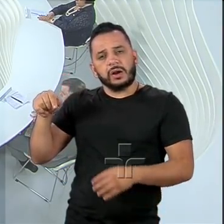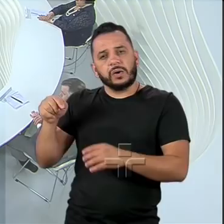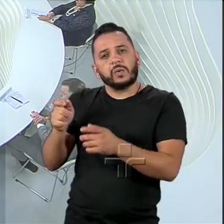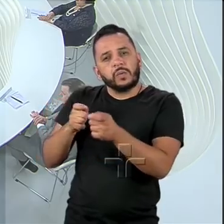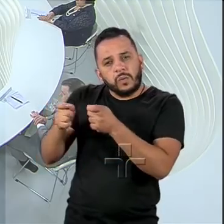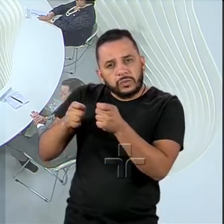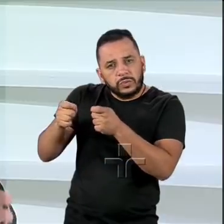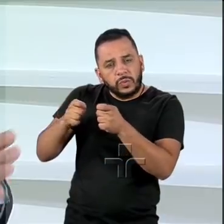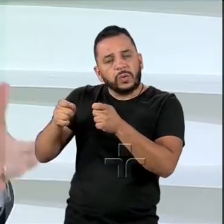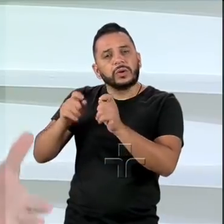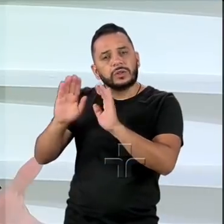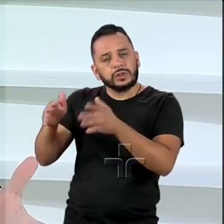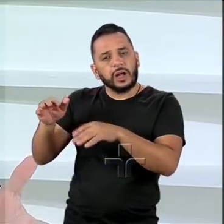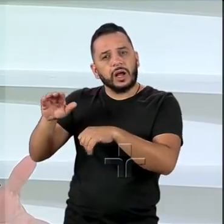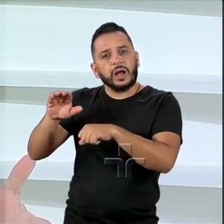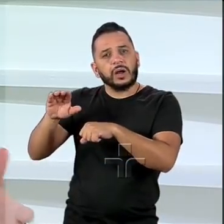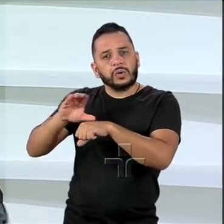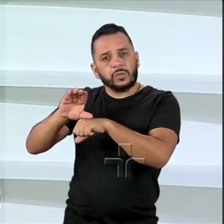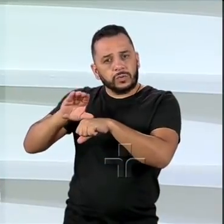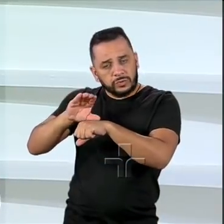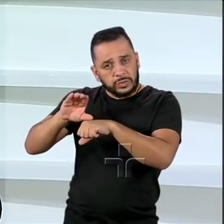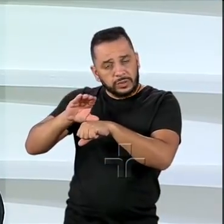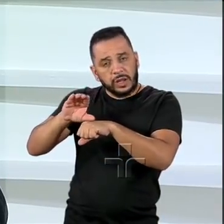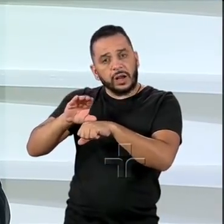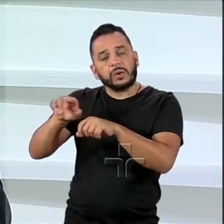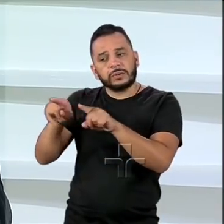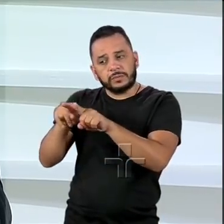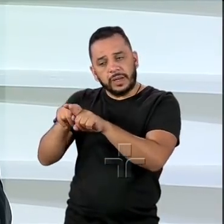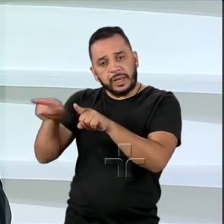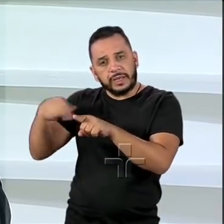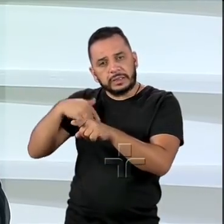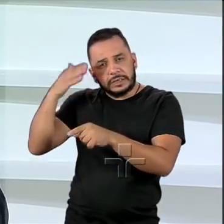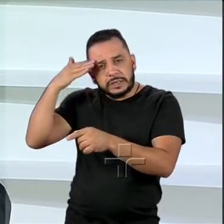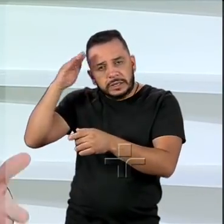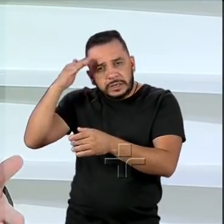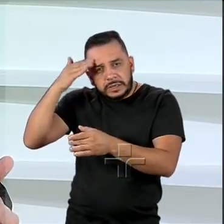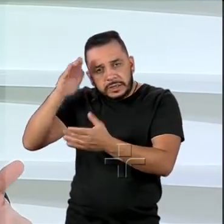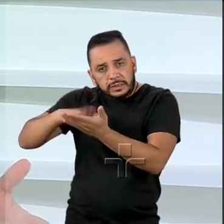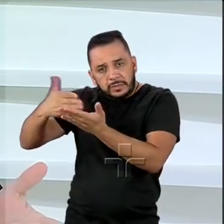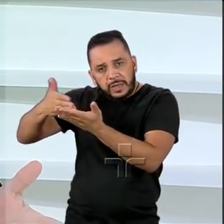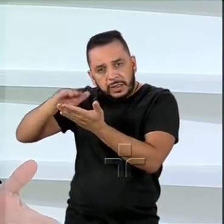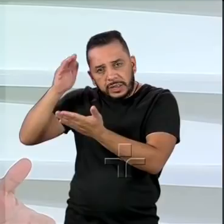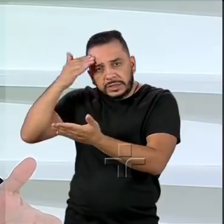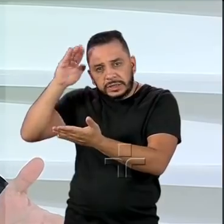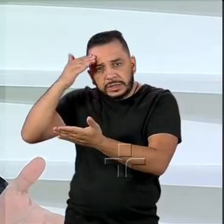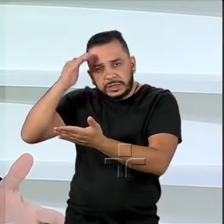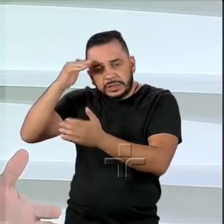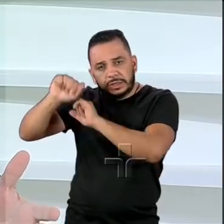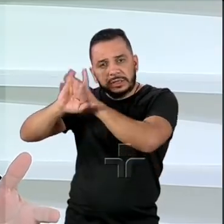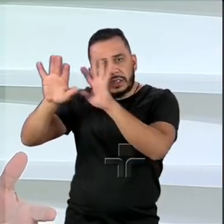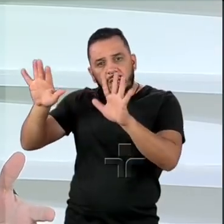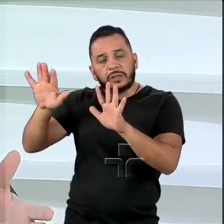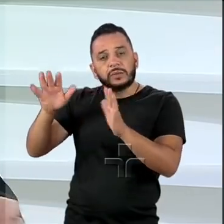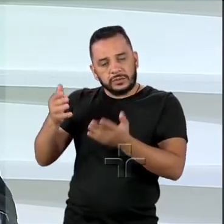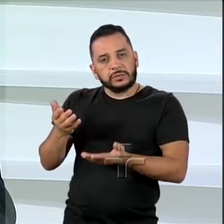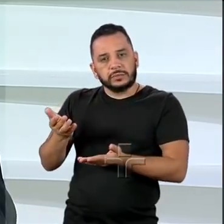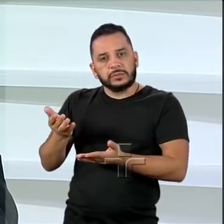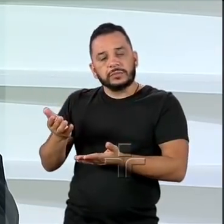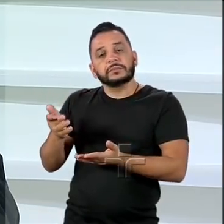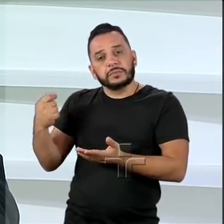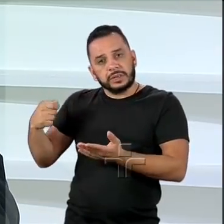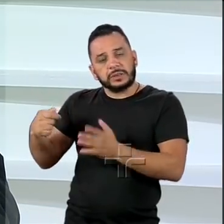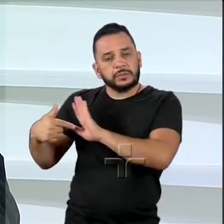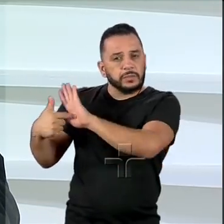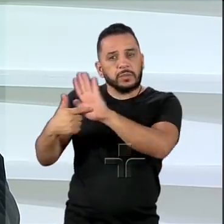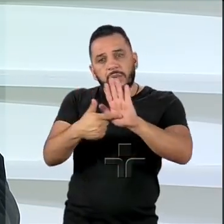controle constitucional e interpreta essas práticas à luz da Constituição, desse à sociedade brasileira parâmetros mais claros sobre